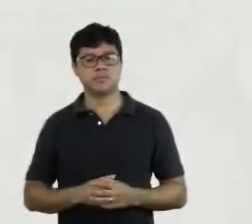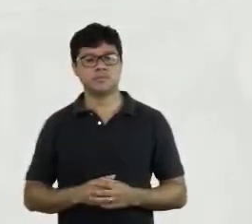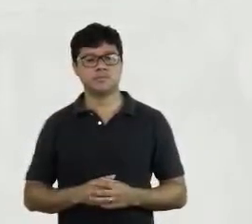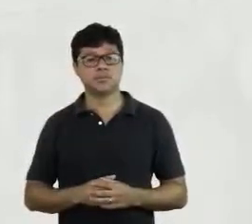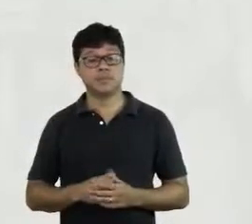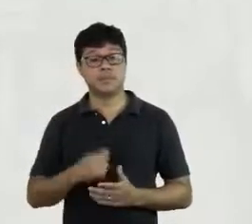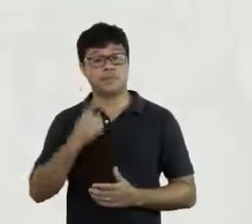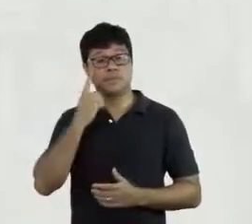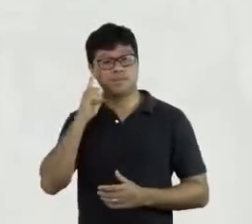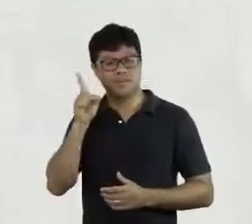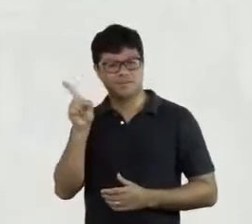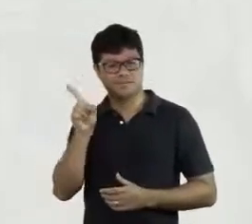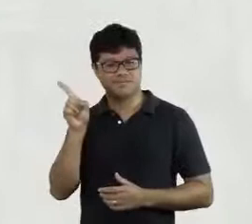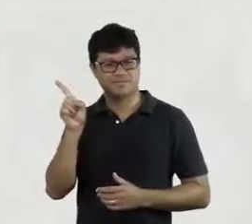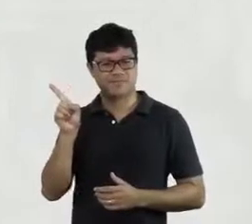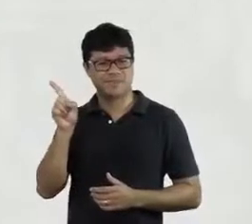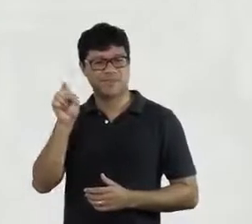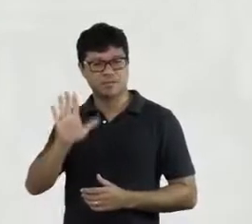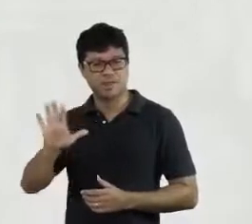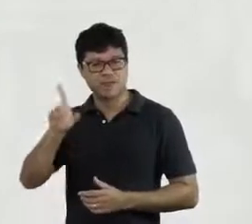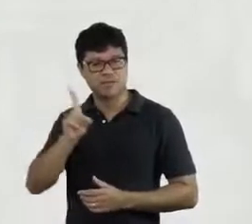Essa imagem